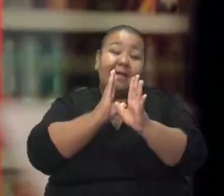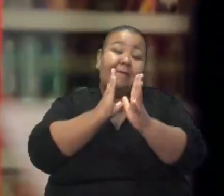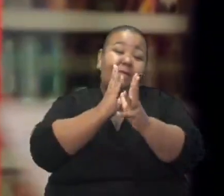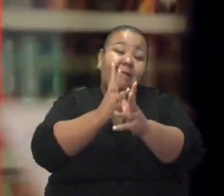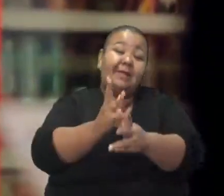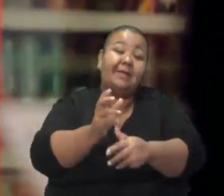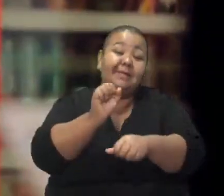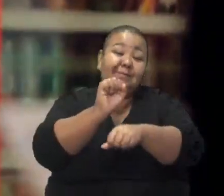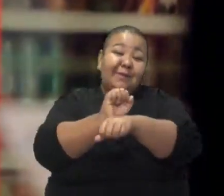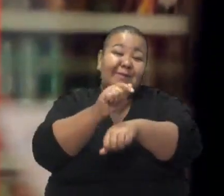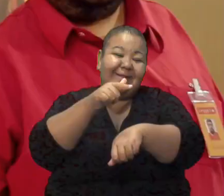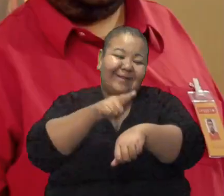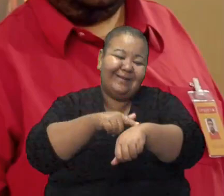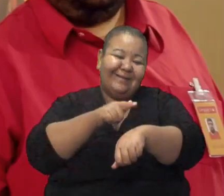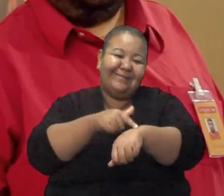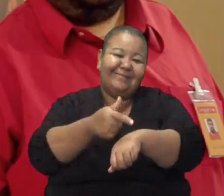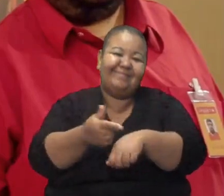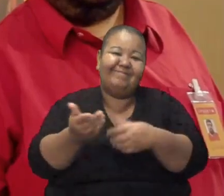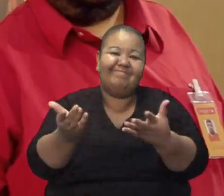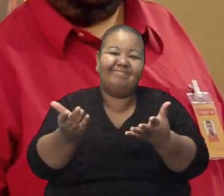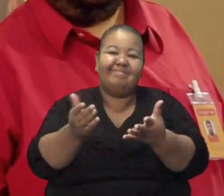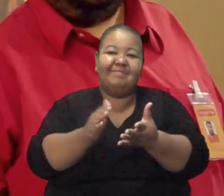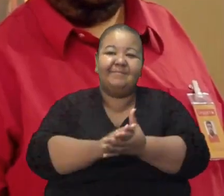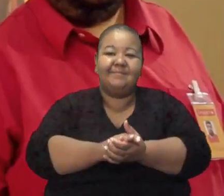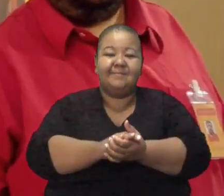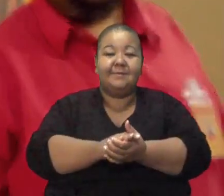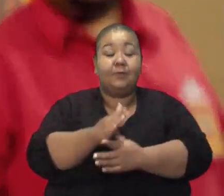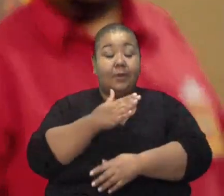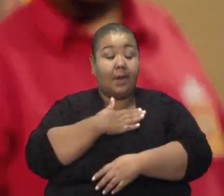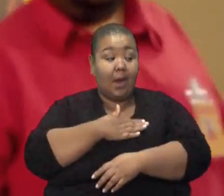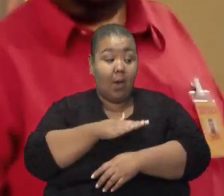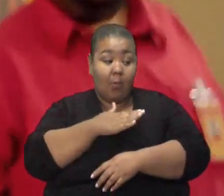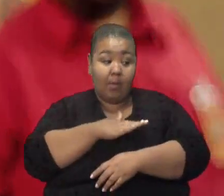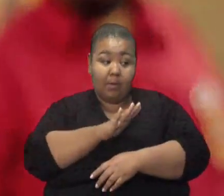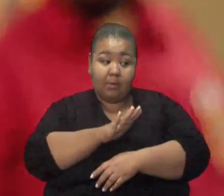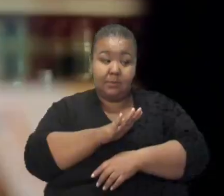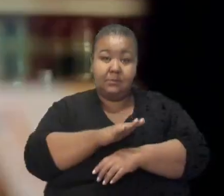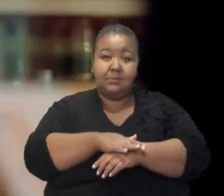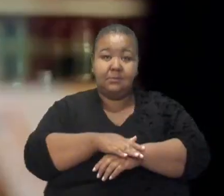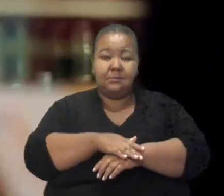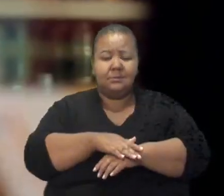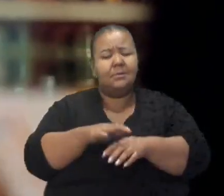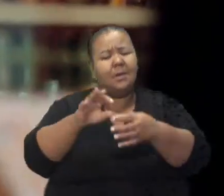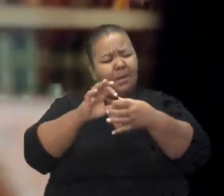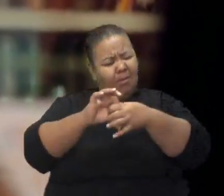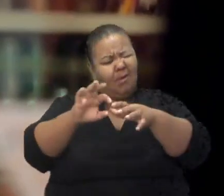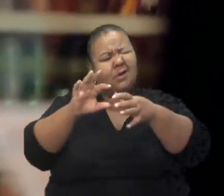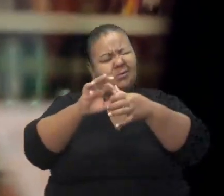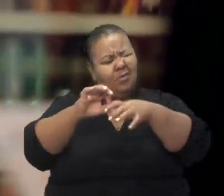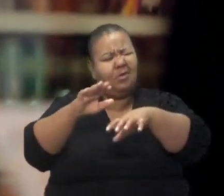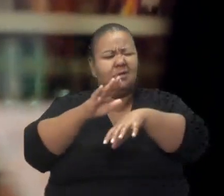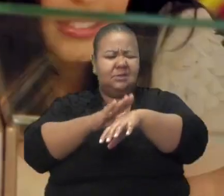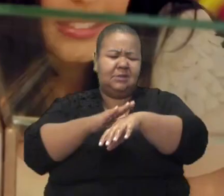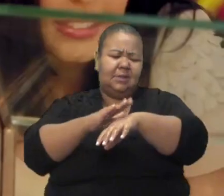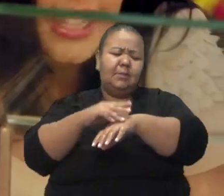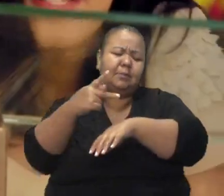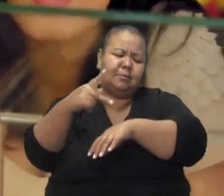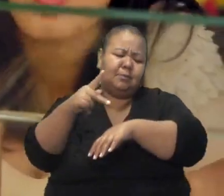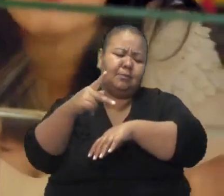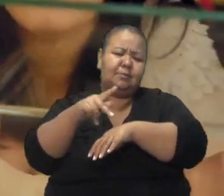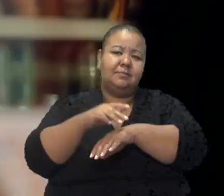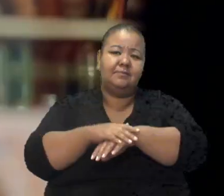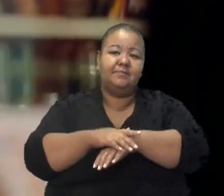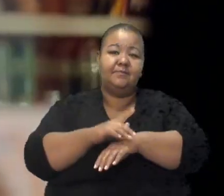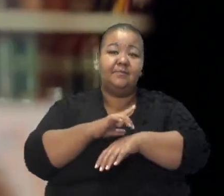esperou para decidir no balcão. Calma. Leve o tempo que a senhora quiser, vá no seu tempo.